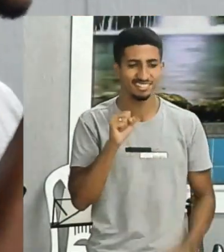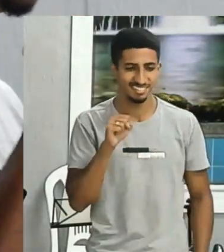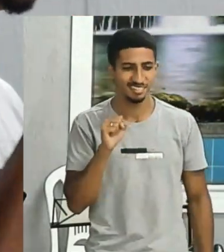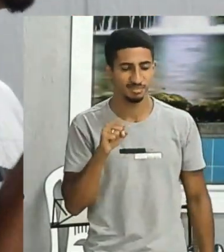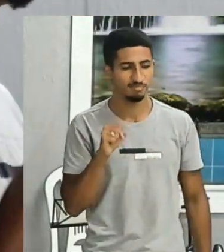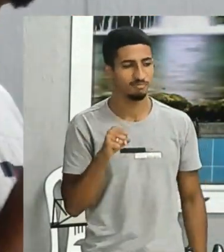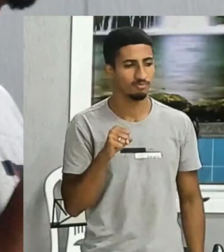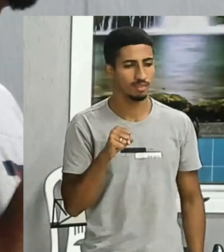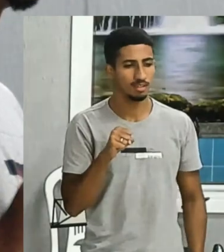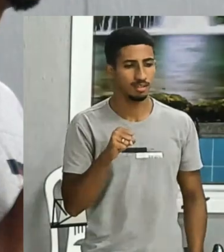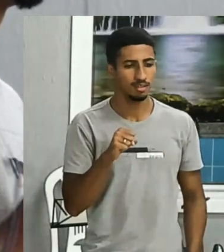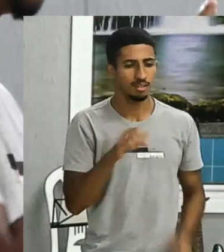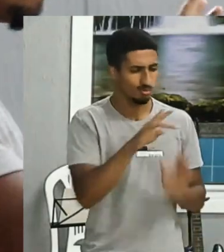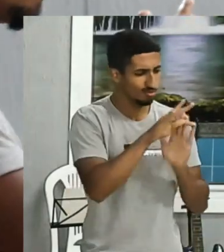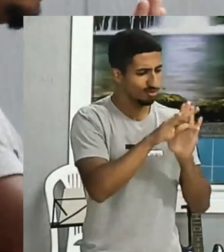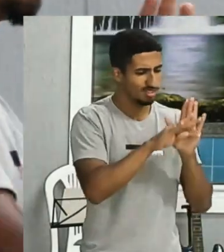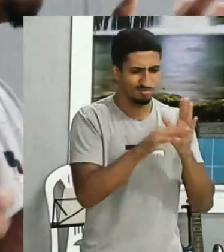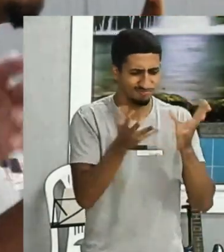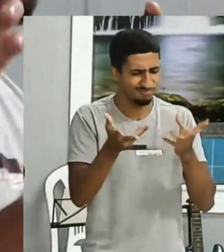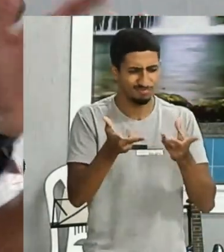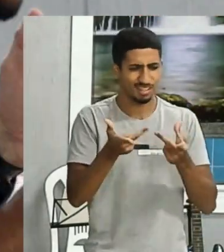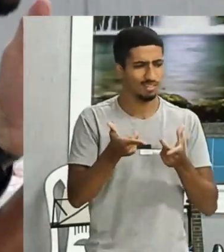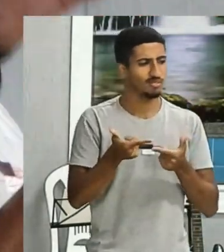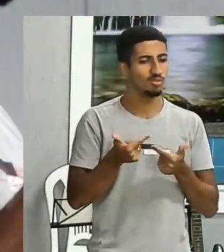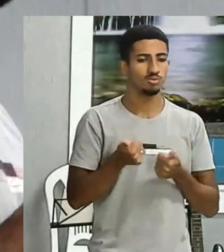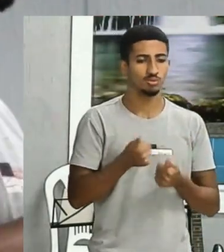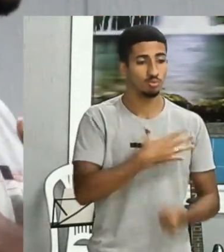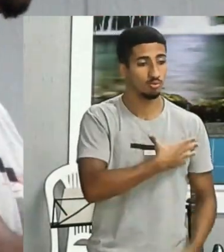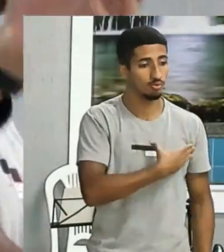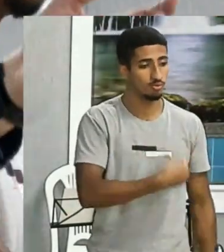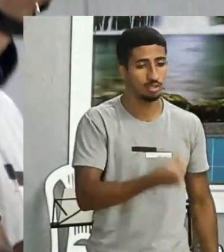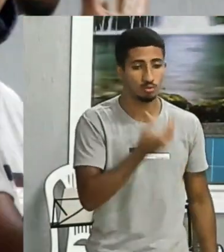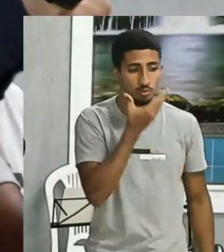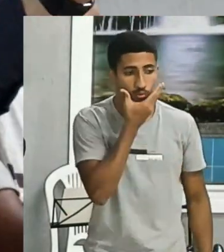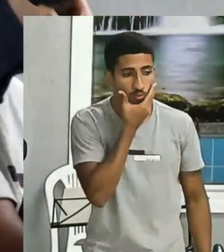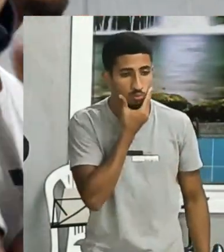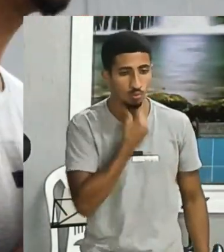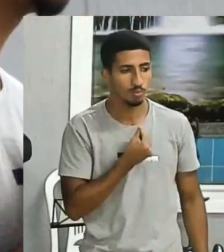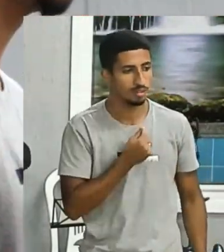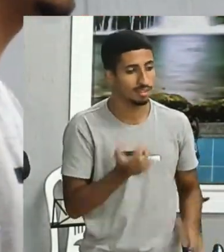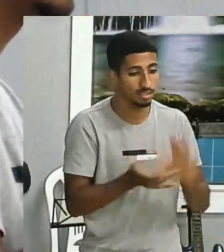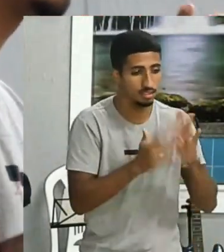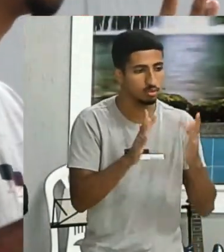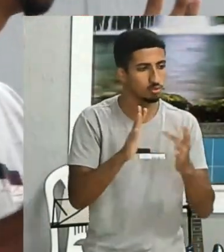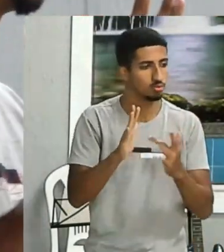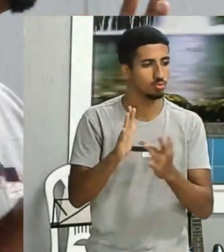poderosa, maravilhosa. Jesus está no meio da igreja.